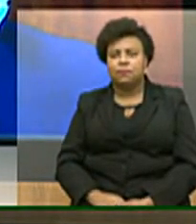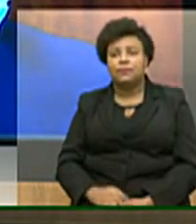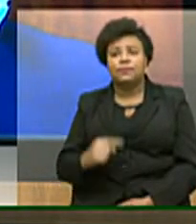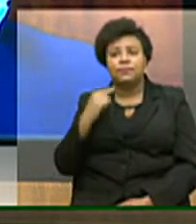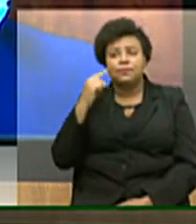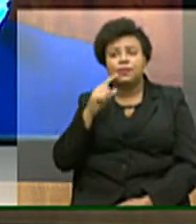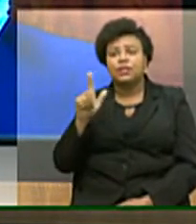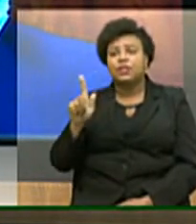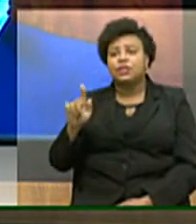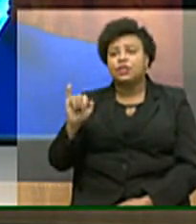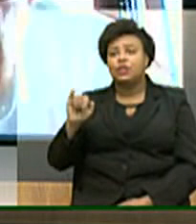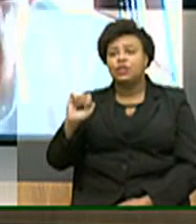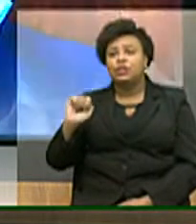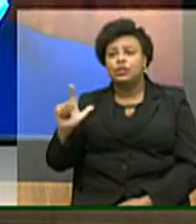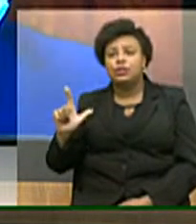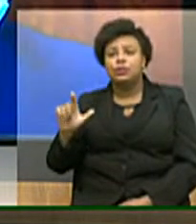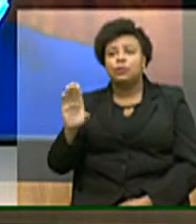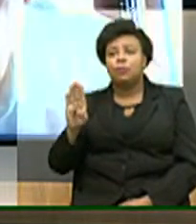Deputado Gilberto Capuani.